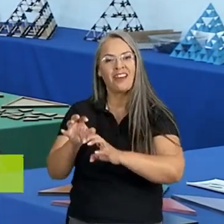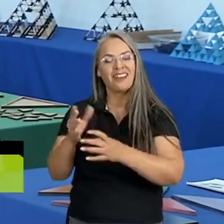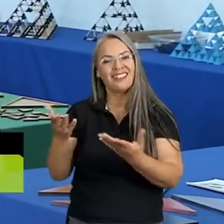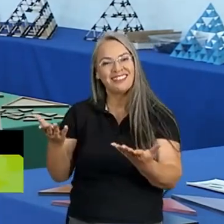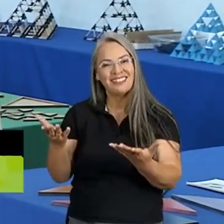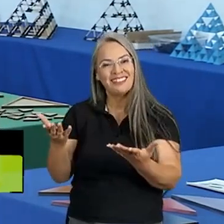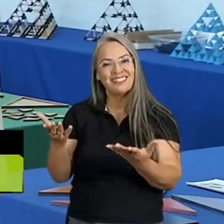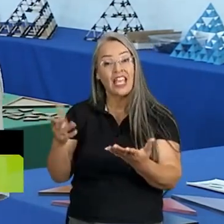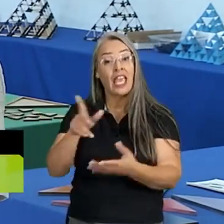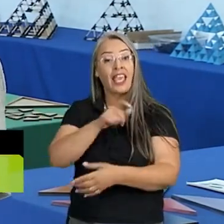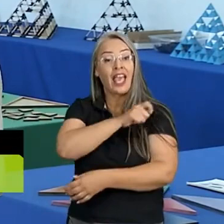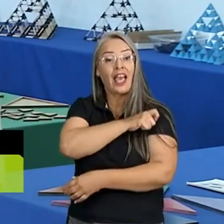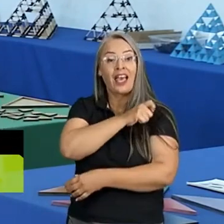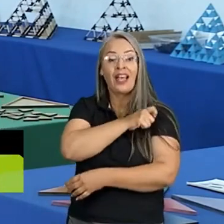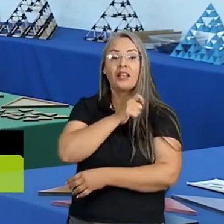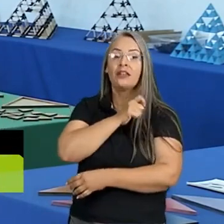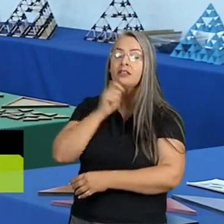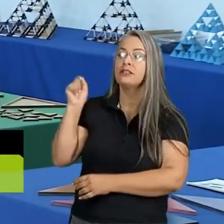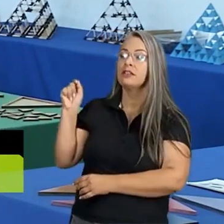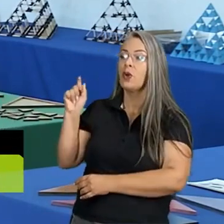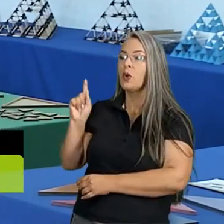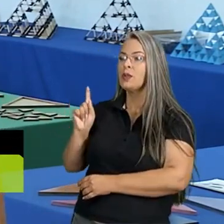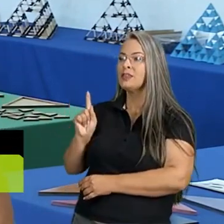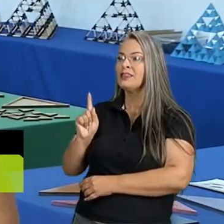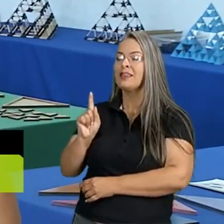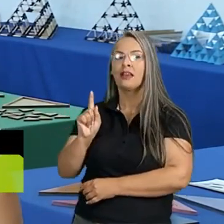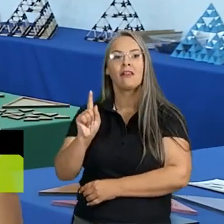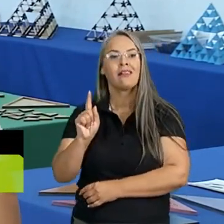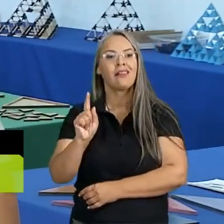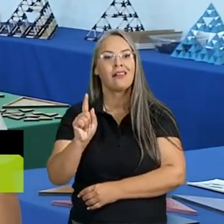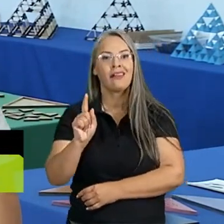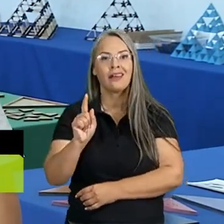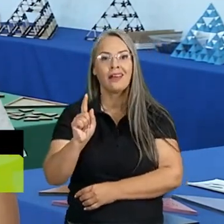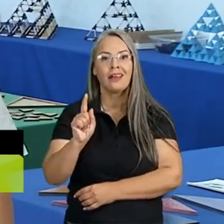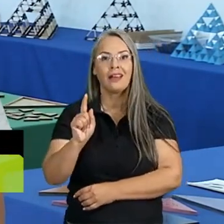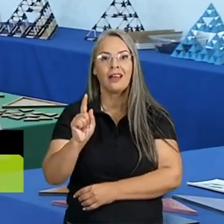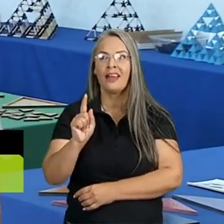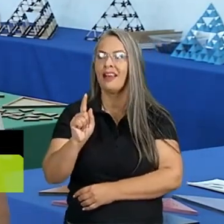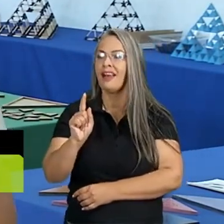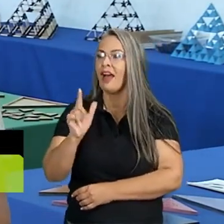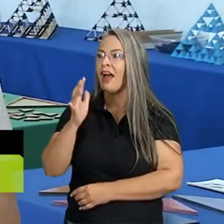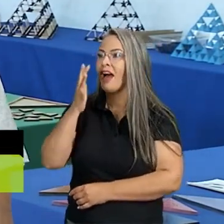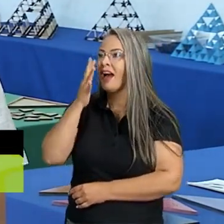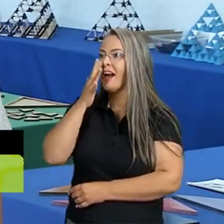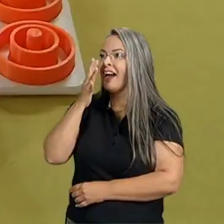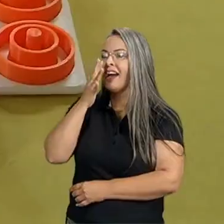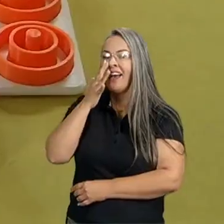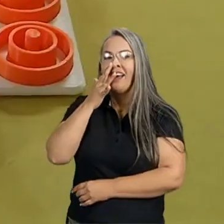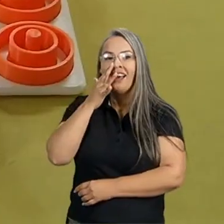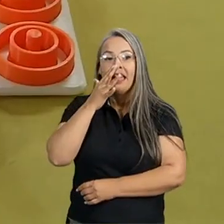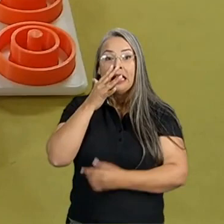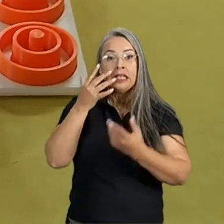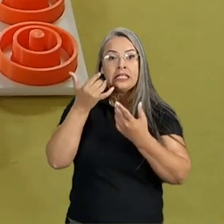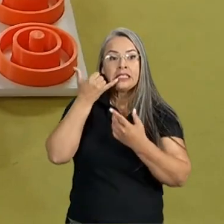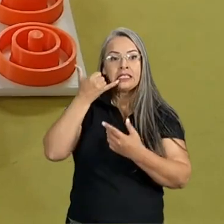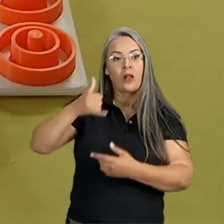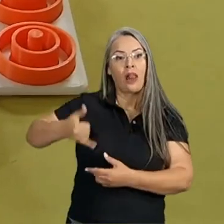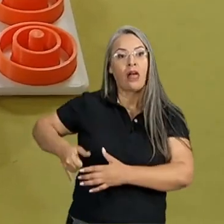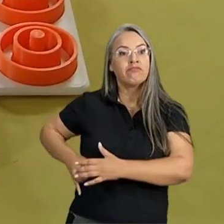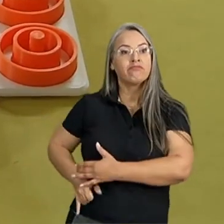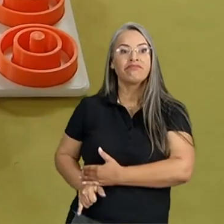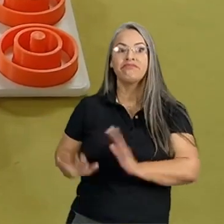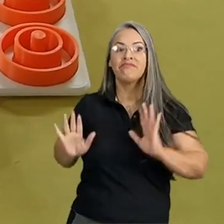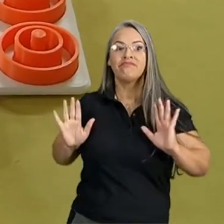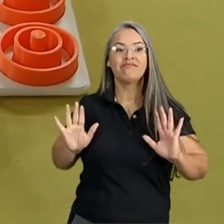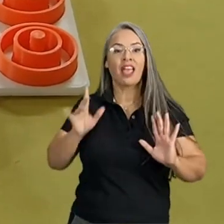chegam eles ficam Encantados não eles deixando seu celular eles guardados e mas é na brincar e durando uma meça